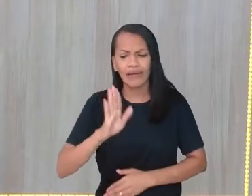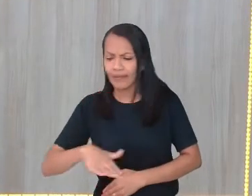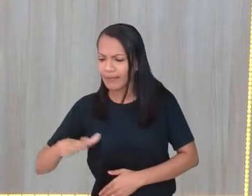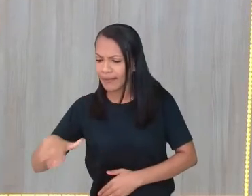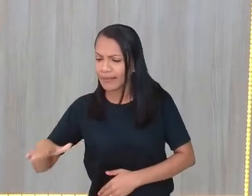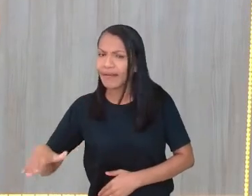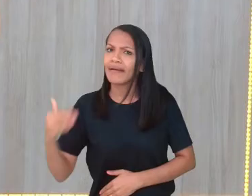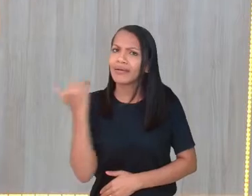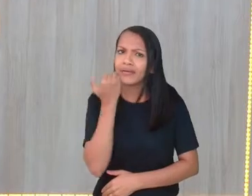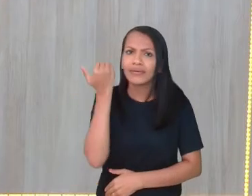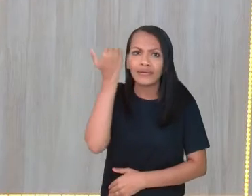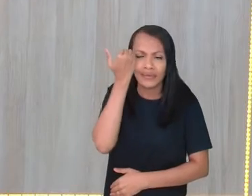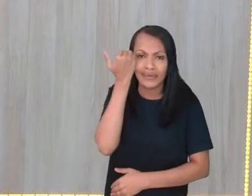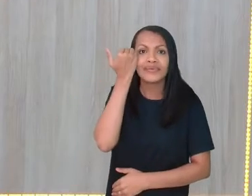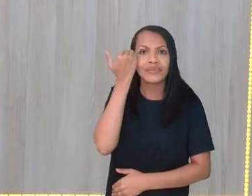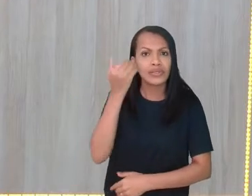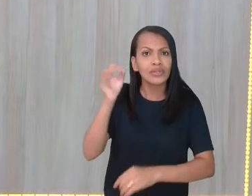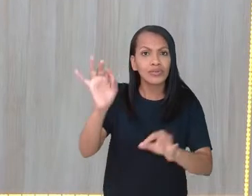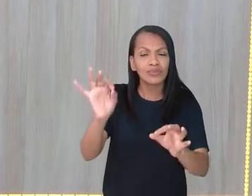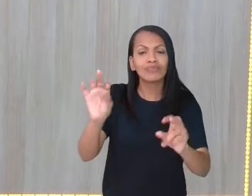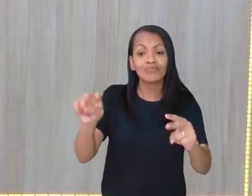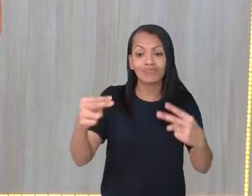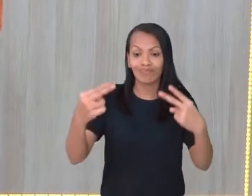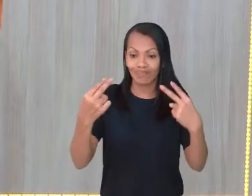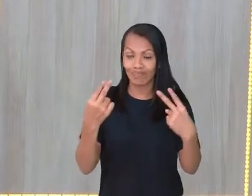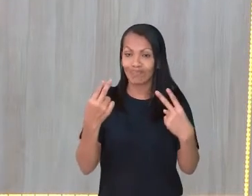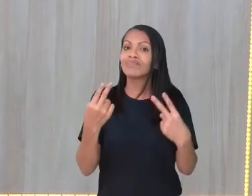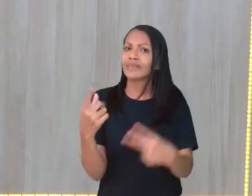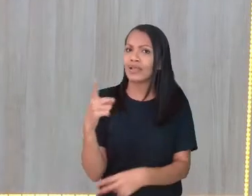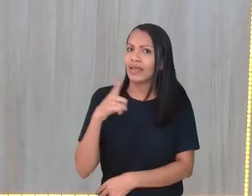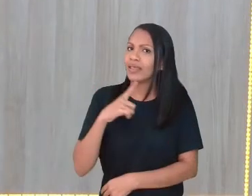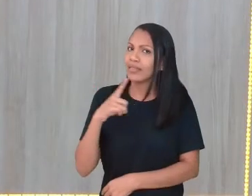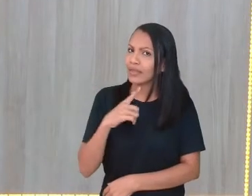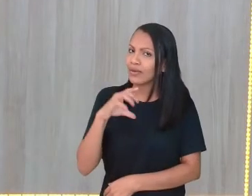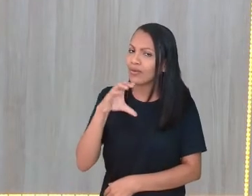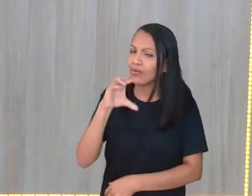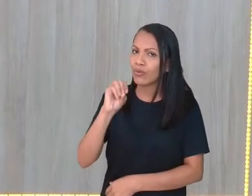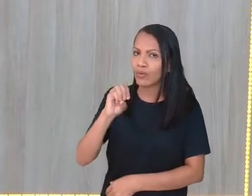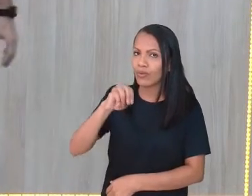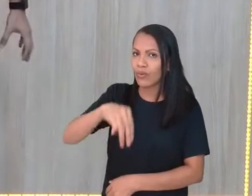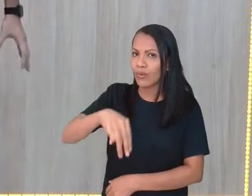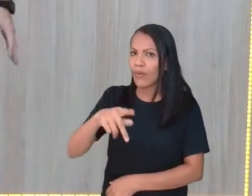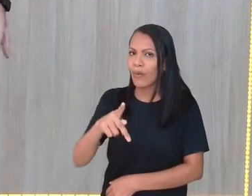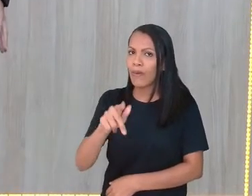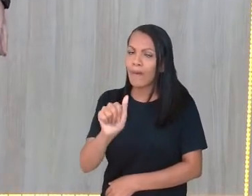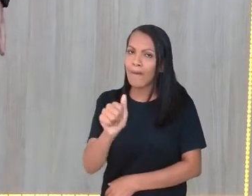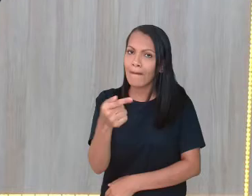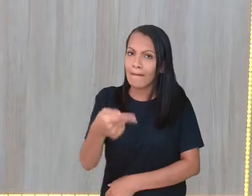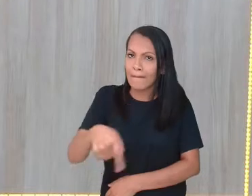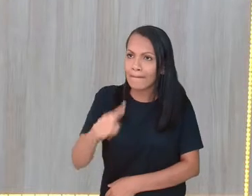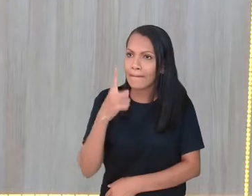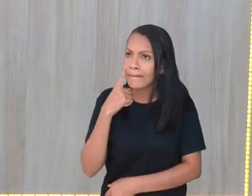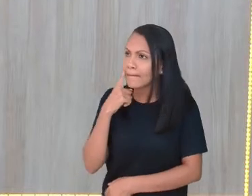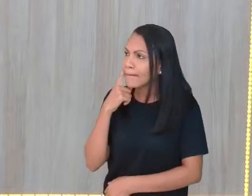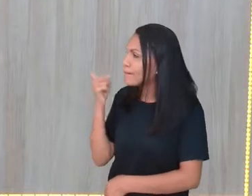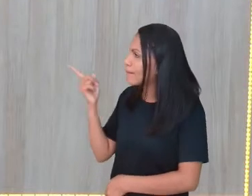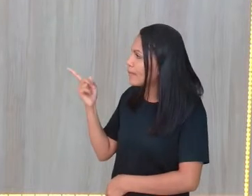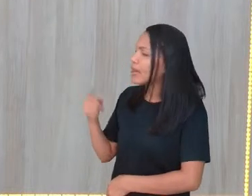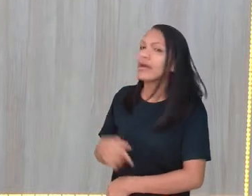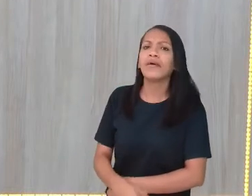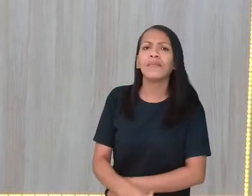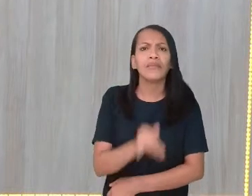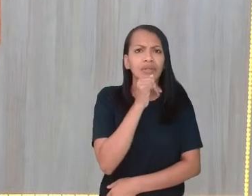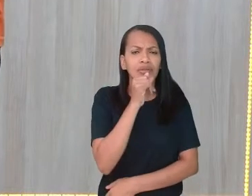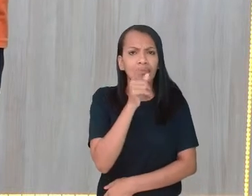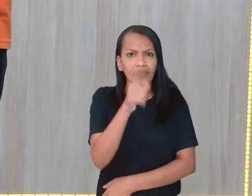criança, adolescente, que está nos assistindo, a gente tem o Compás, que já tem uma imagem aqui grandona para vocês, que, por exemplo, vocês